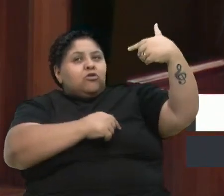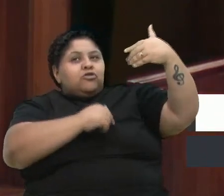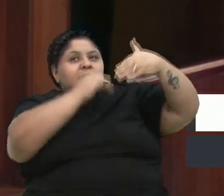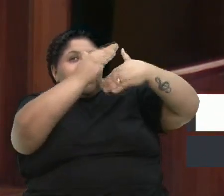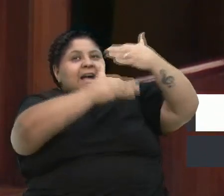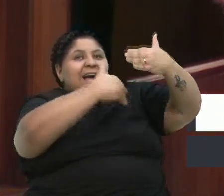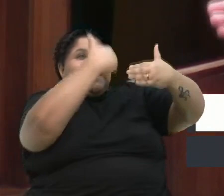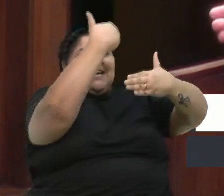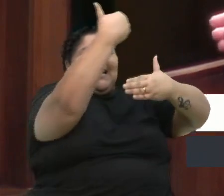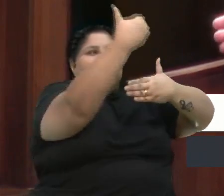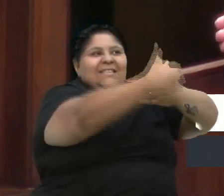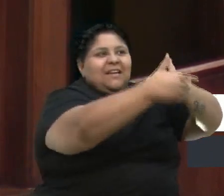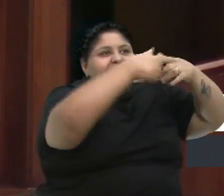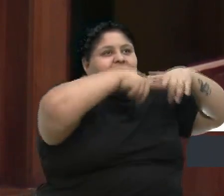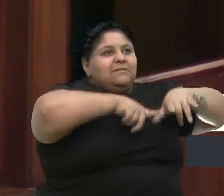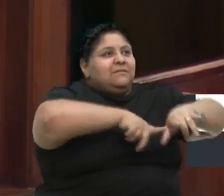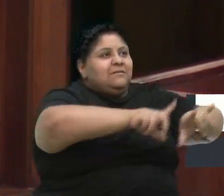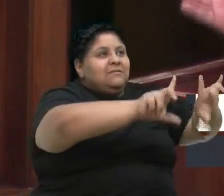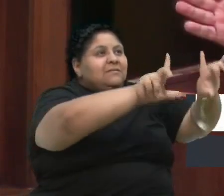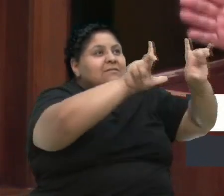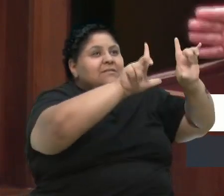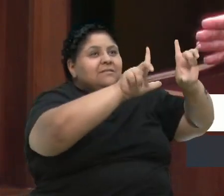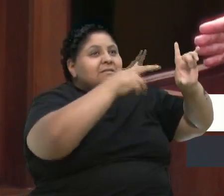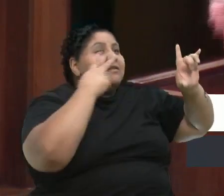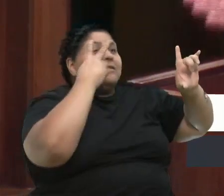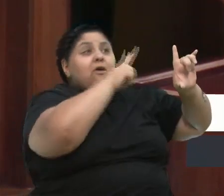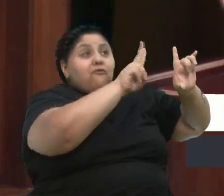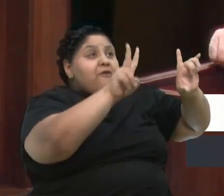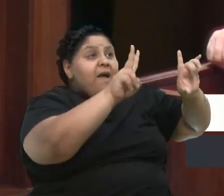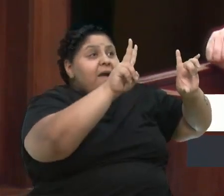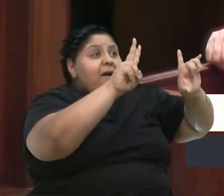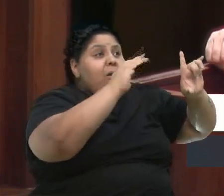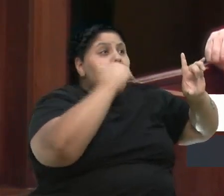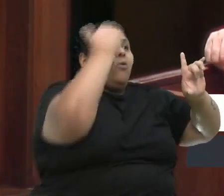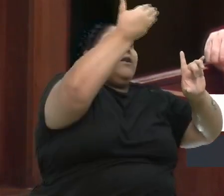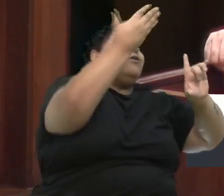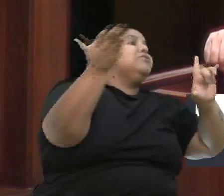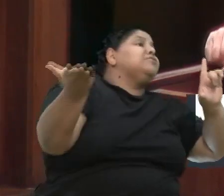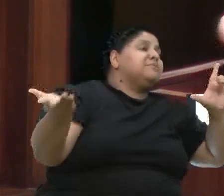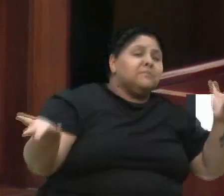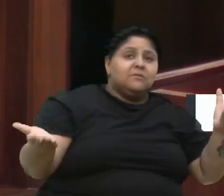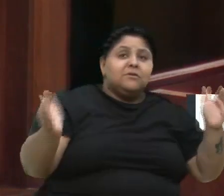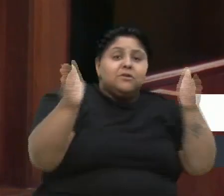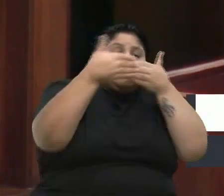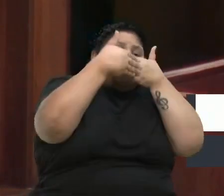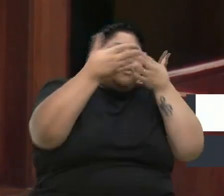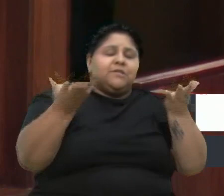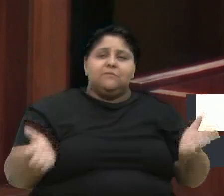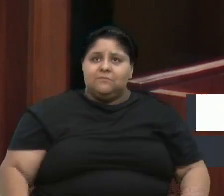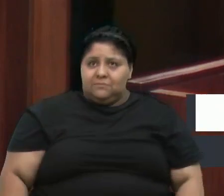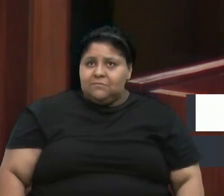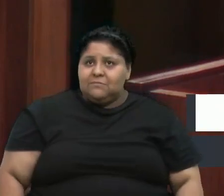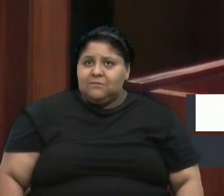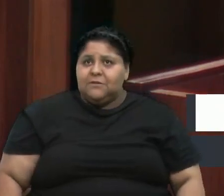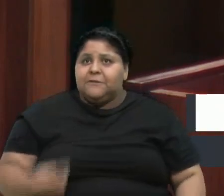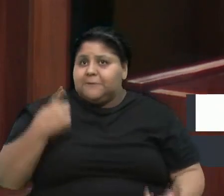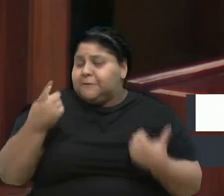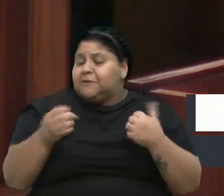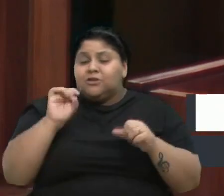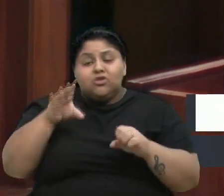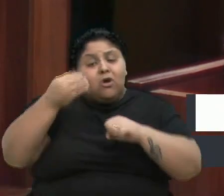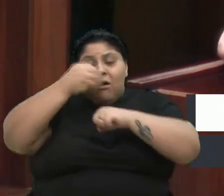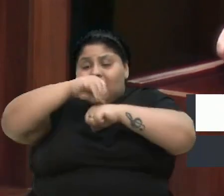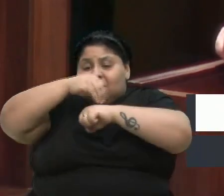dizer, não se enxerga o relógio, se enxerga a placa, na frente do Shopping Bourbon. Então, são situações pequenas que a gente está sugerindo e que eu